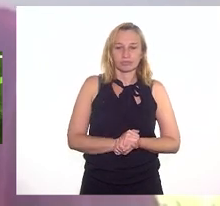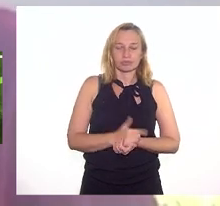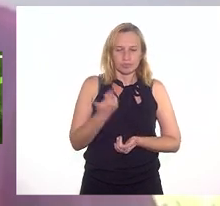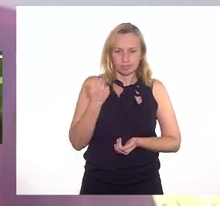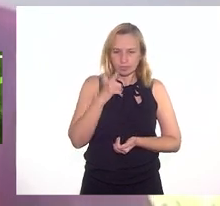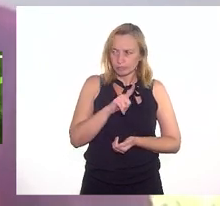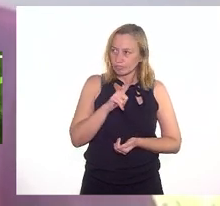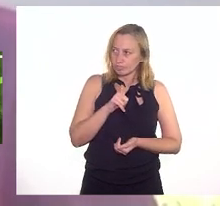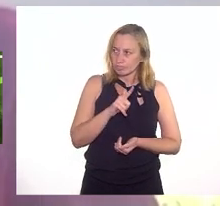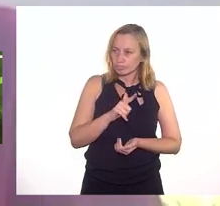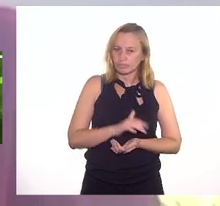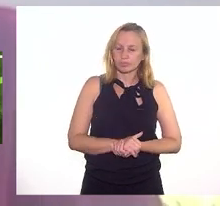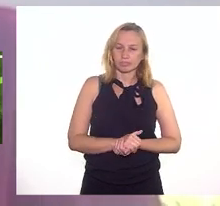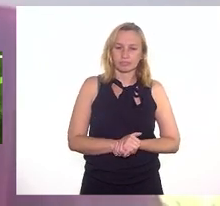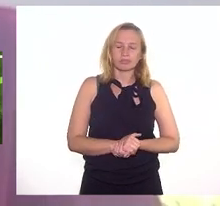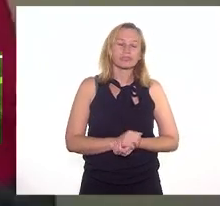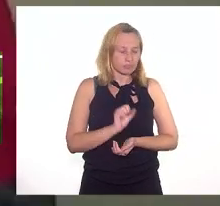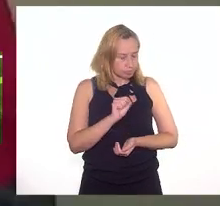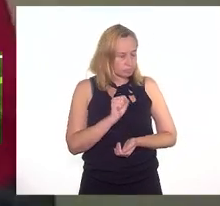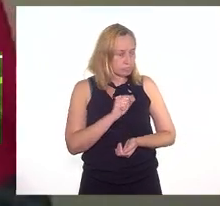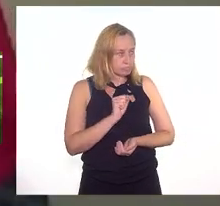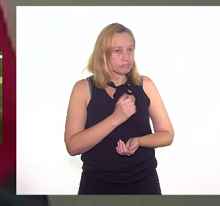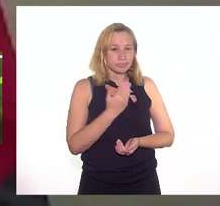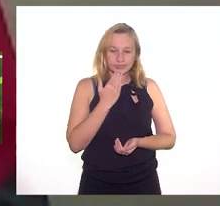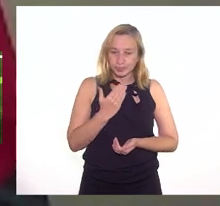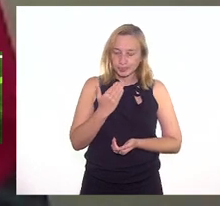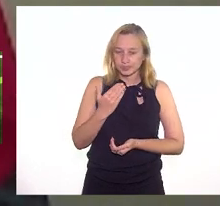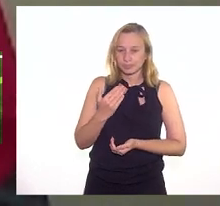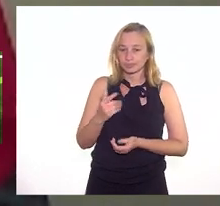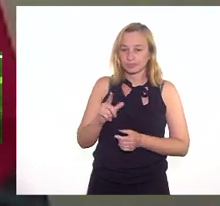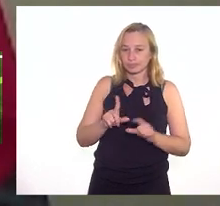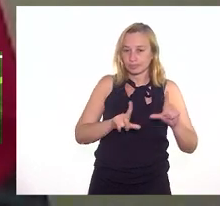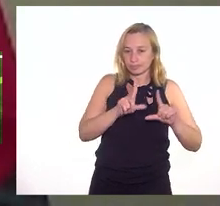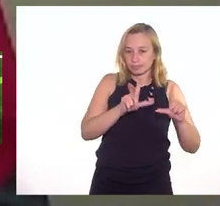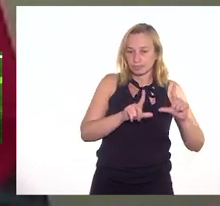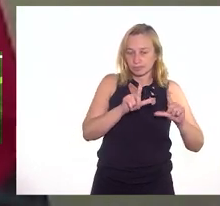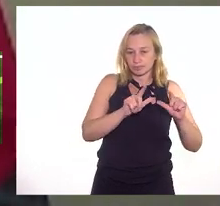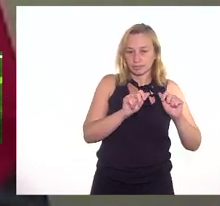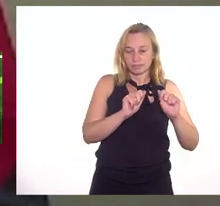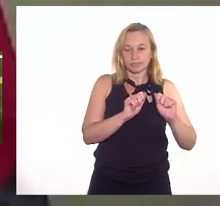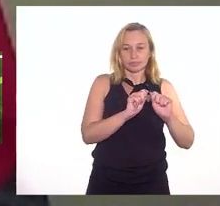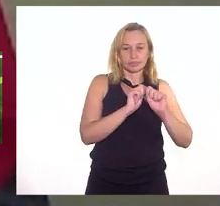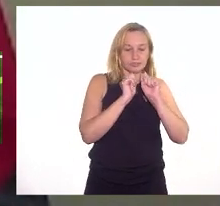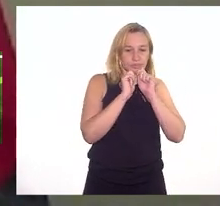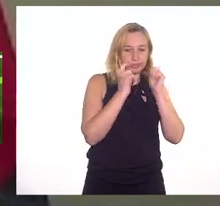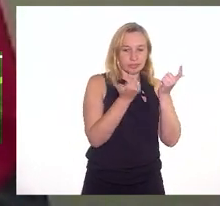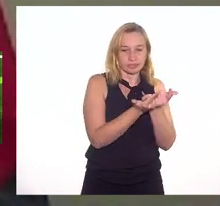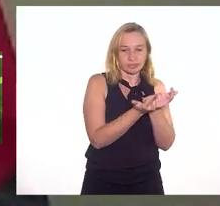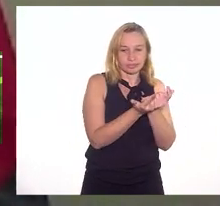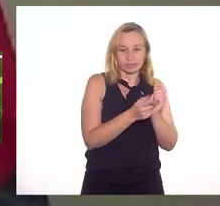Consigo compartilhar? Consegue. Eu quero pedir a TV Alerj para providenciar.